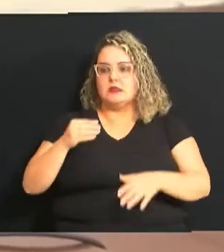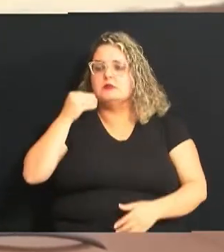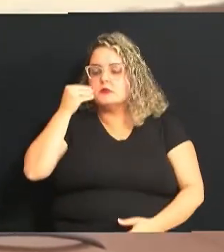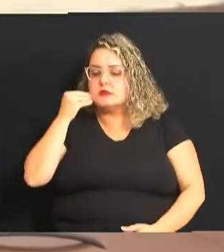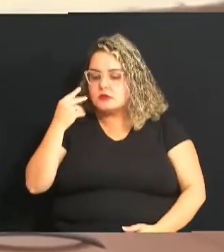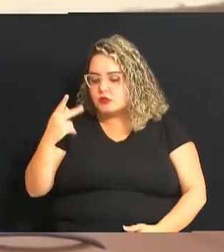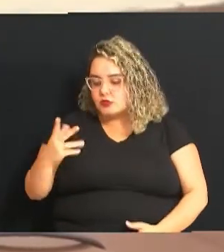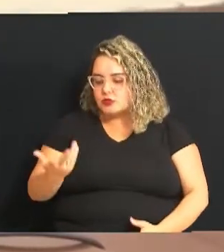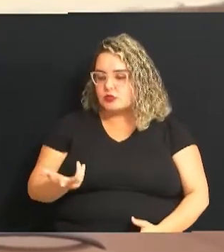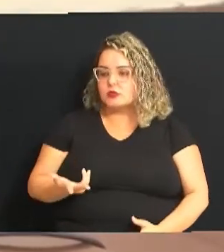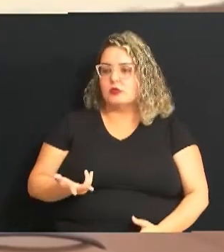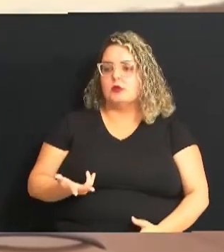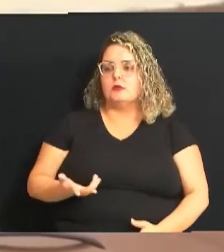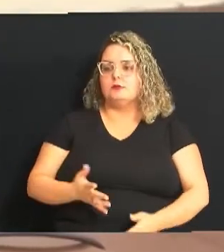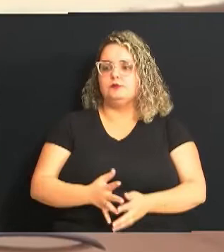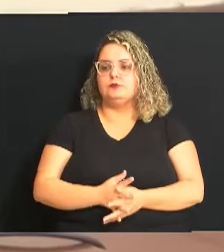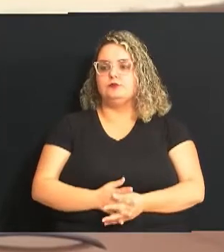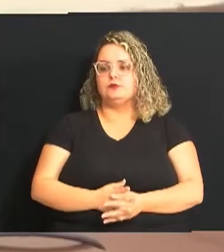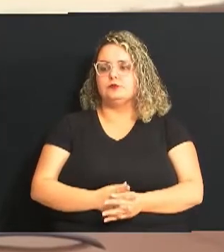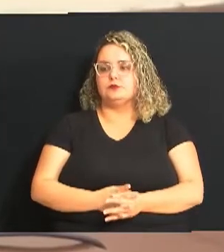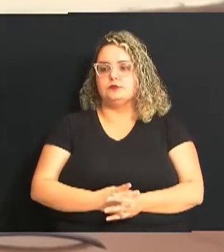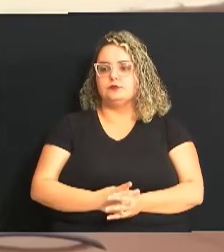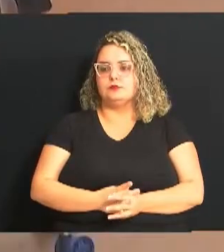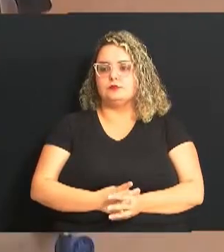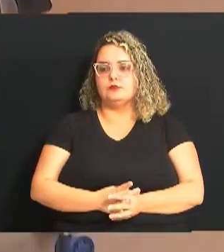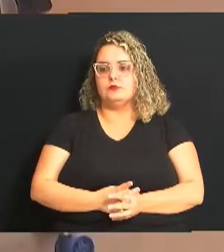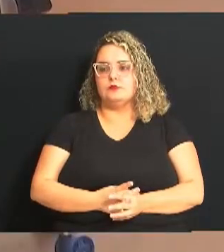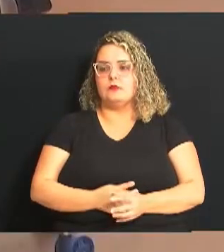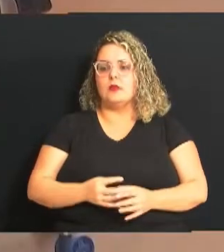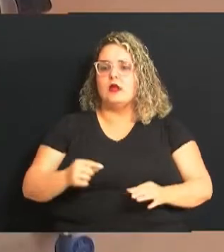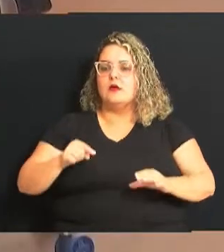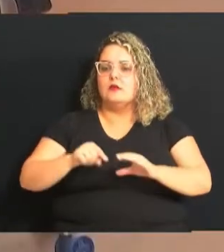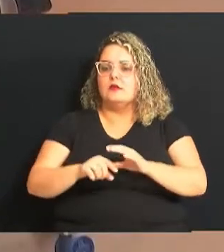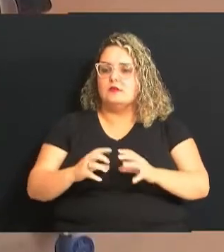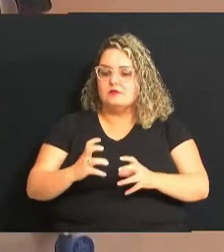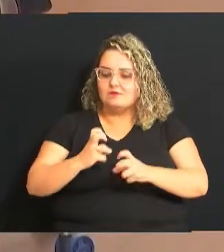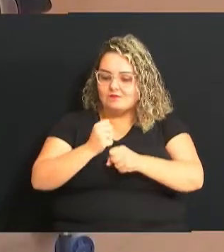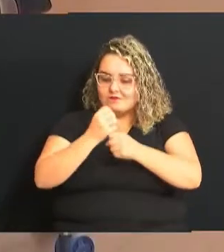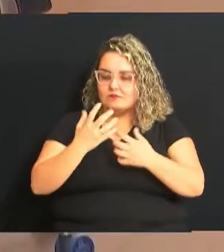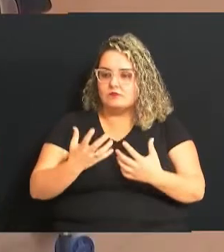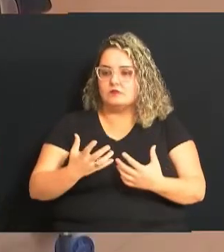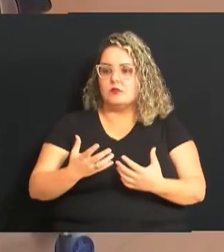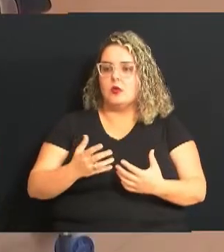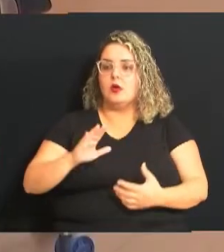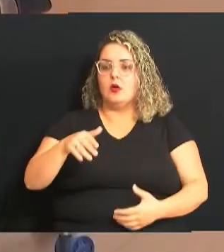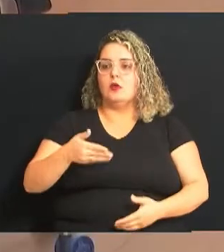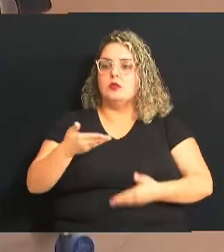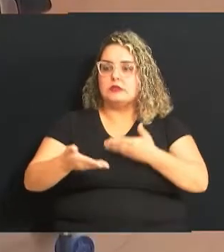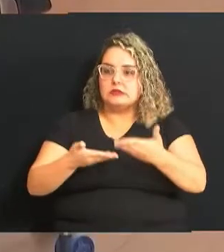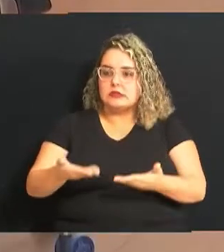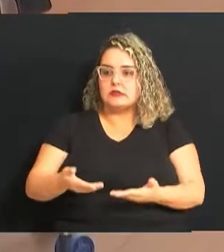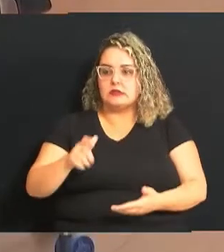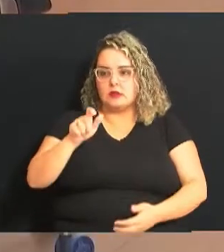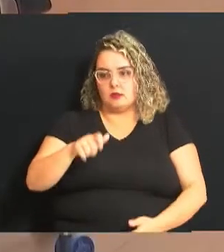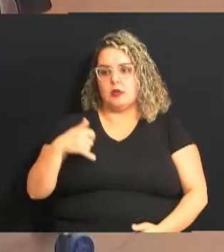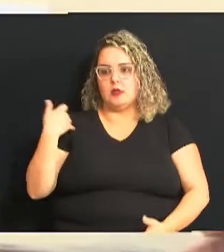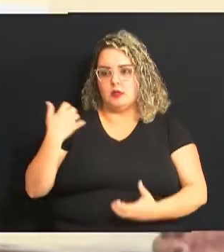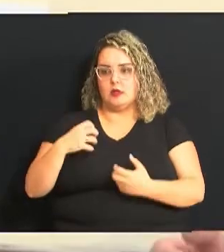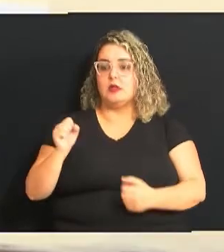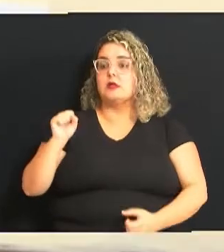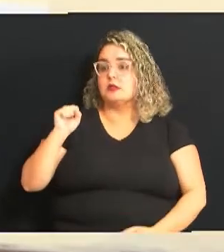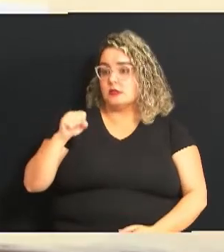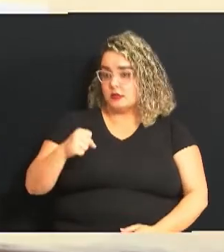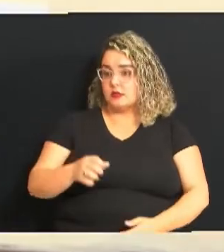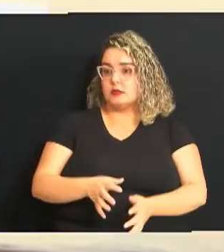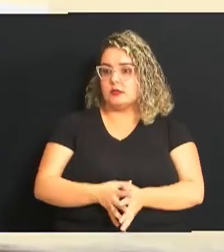experiência, digamos que se acentuando ainda mais quando se trata da pessoa idosa. Sim,